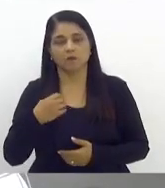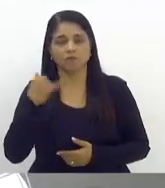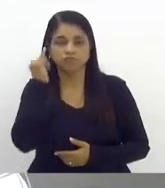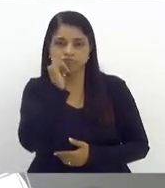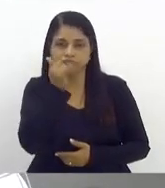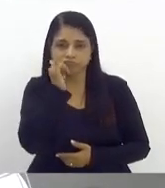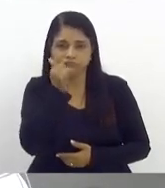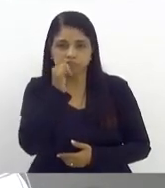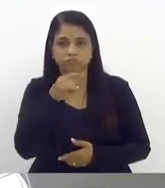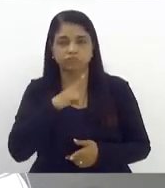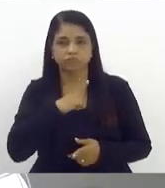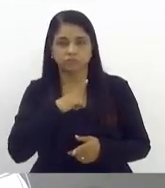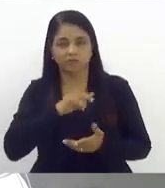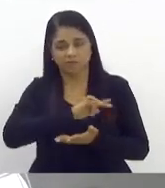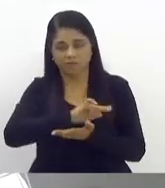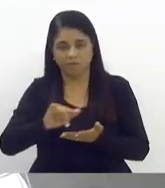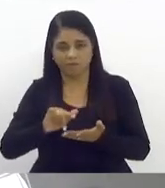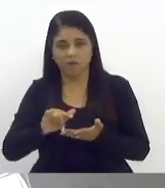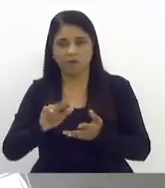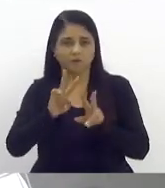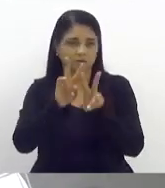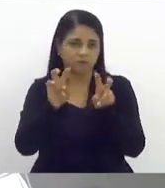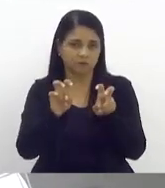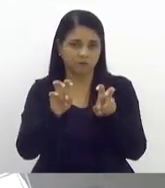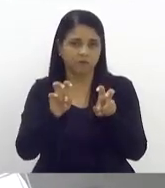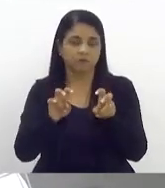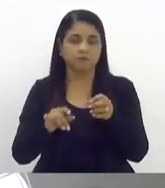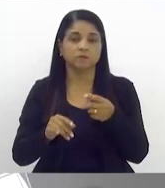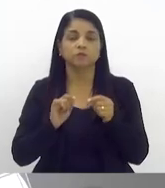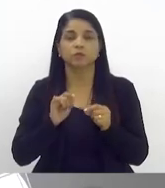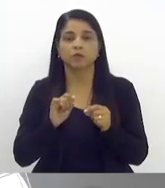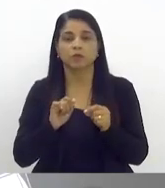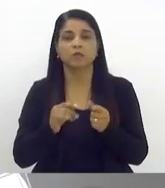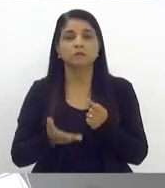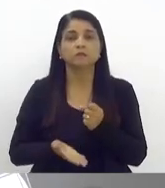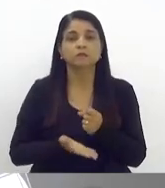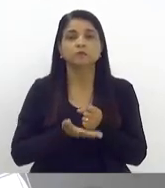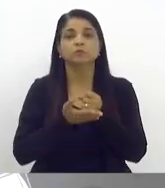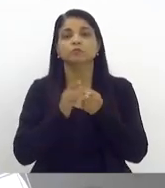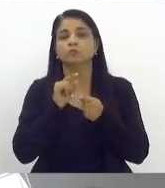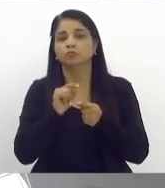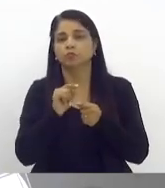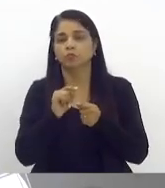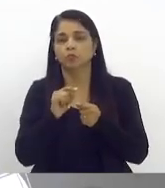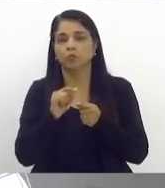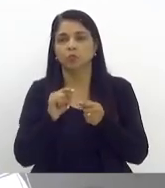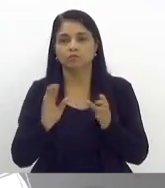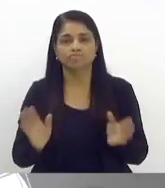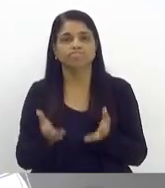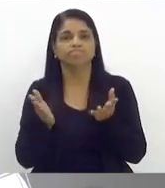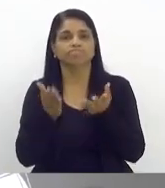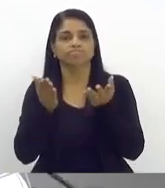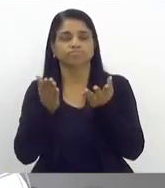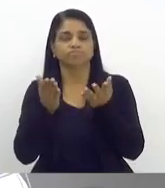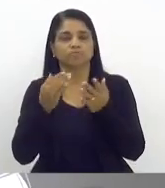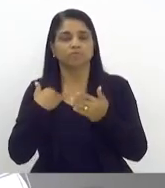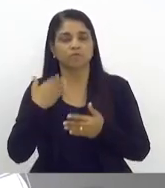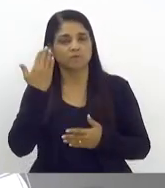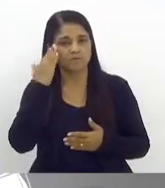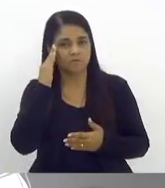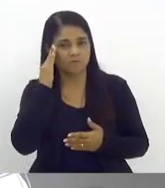em várias matérias, independente do posicionamento teleológico, sustentado que a gente tem que dar ensejos e motivar